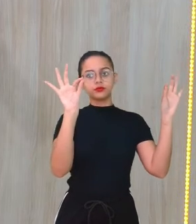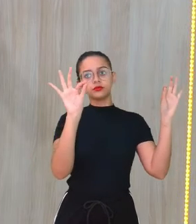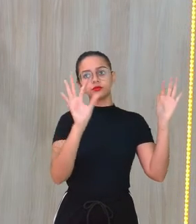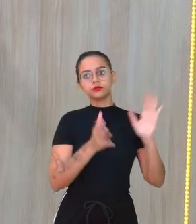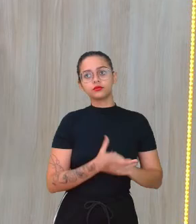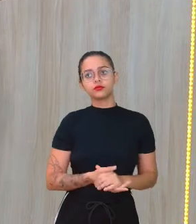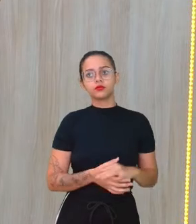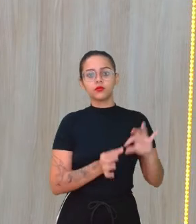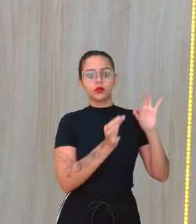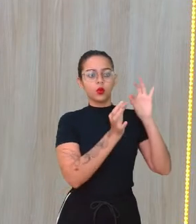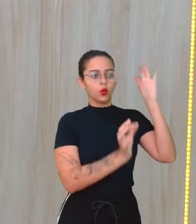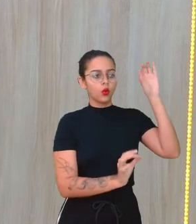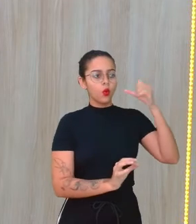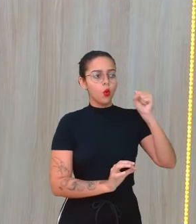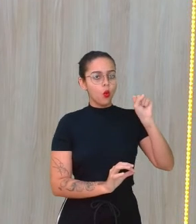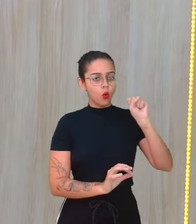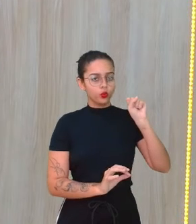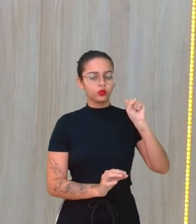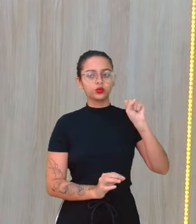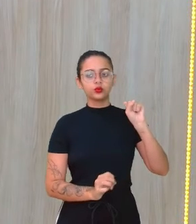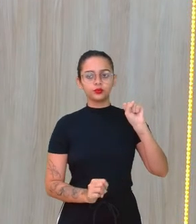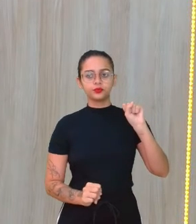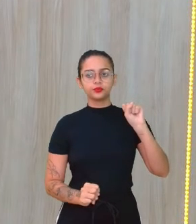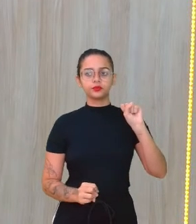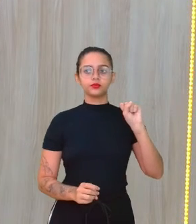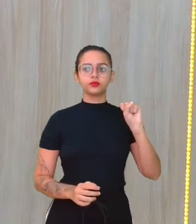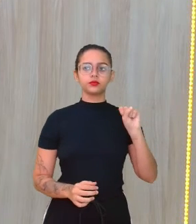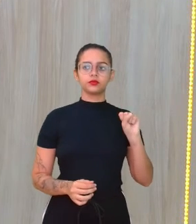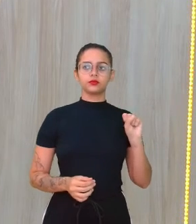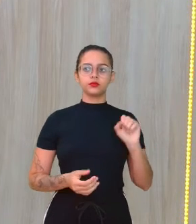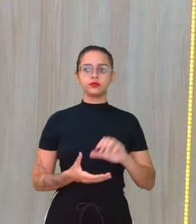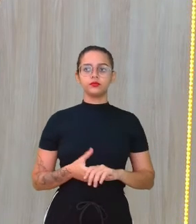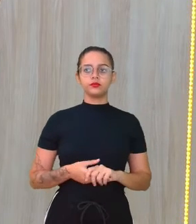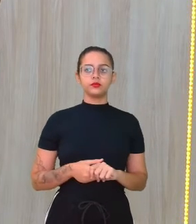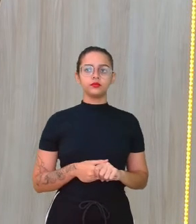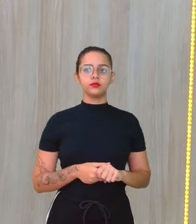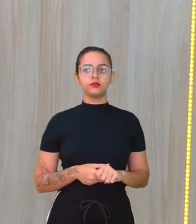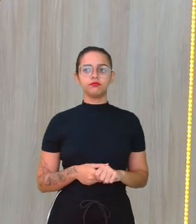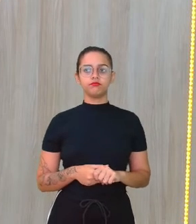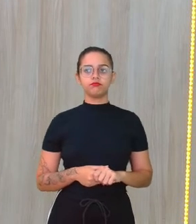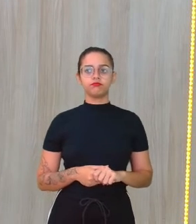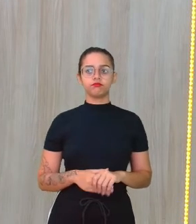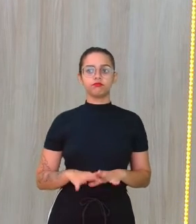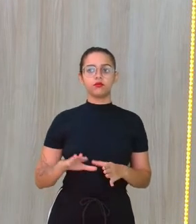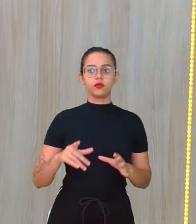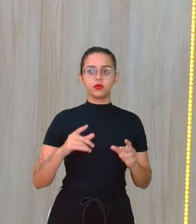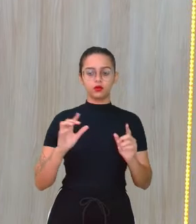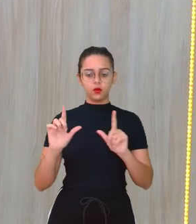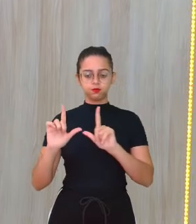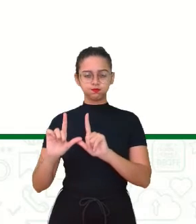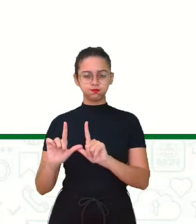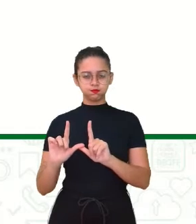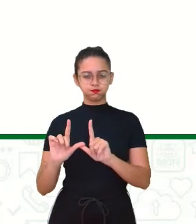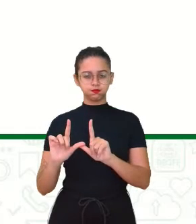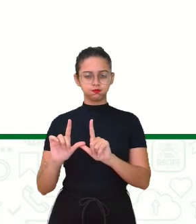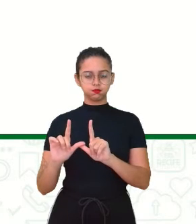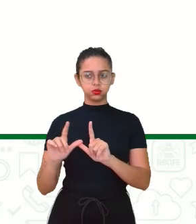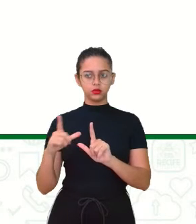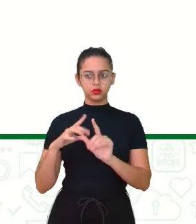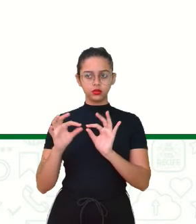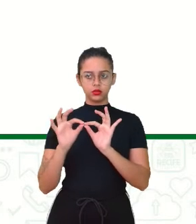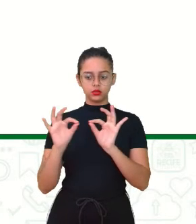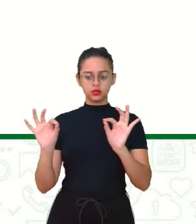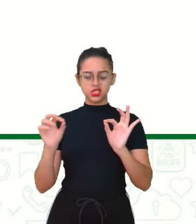na horizontal, 8 centímetros na vertical. Aquele outro retângulo menor, ele